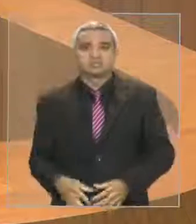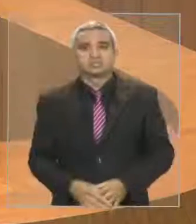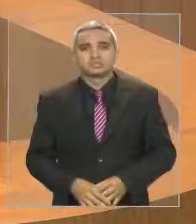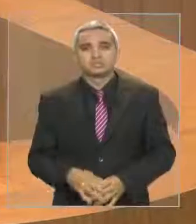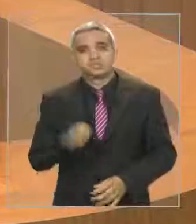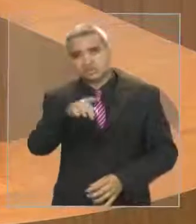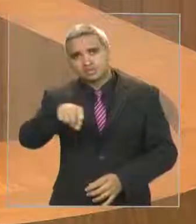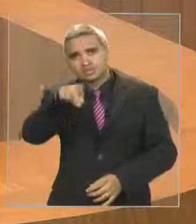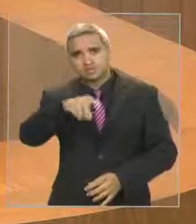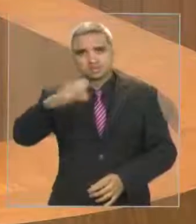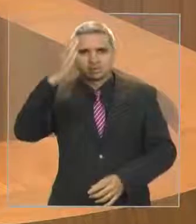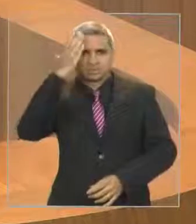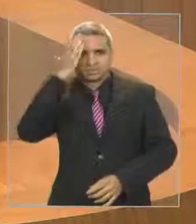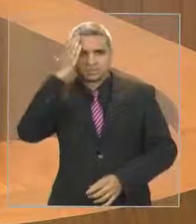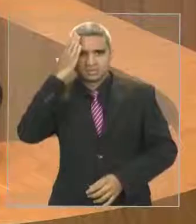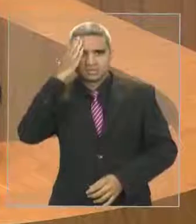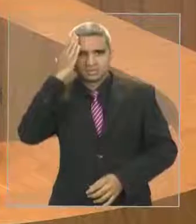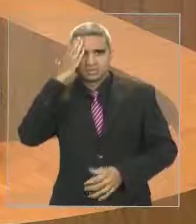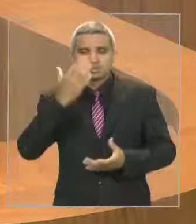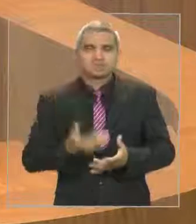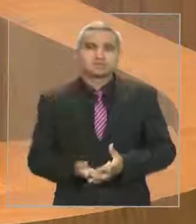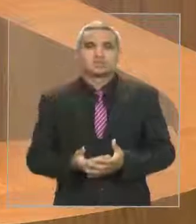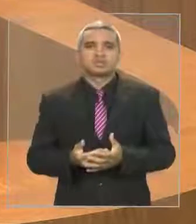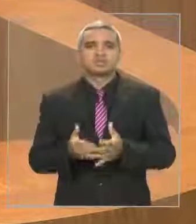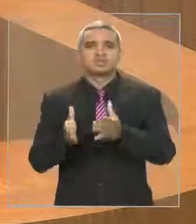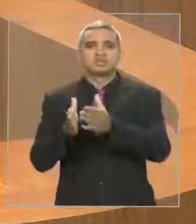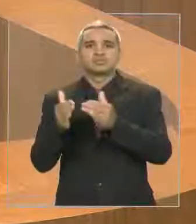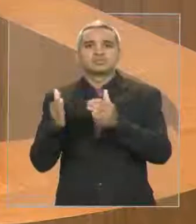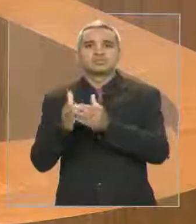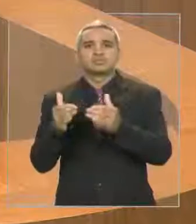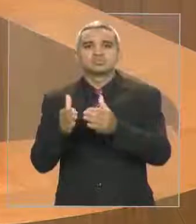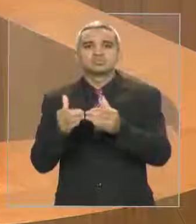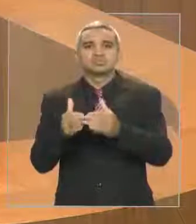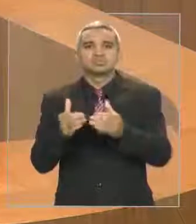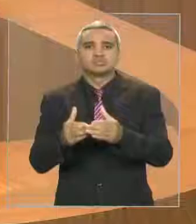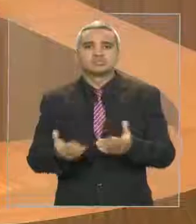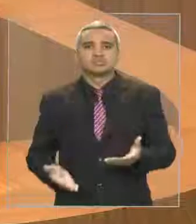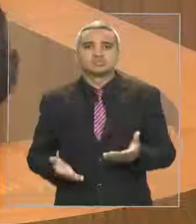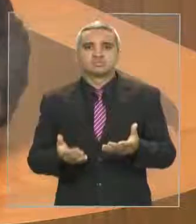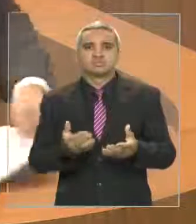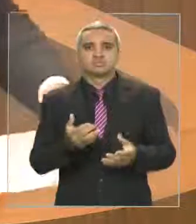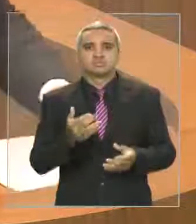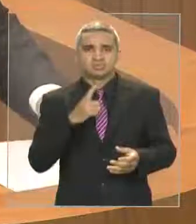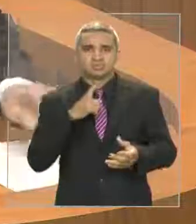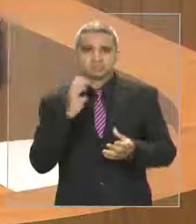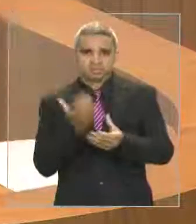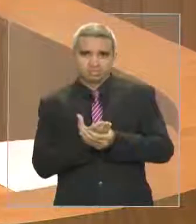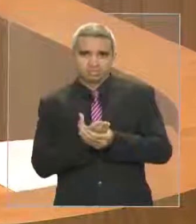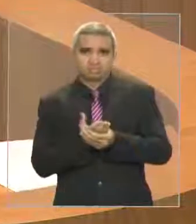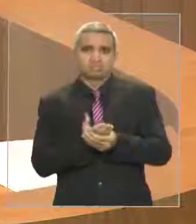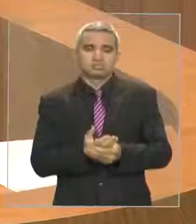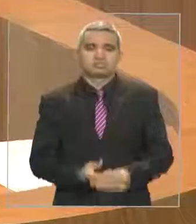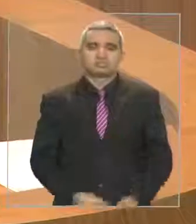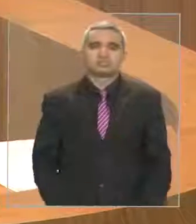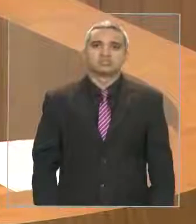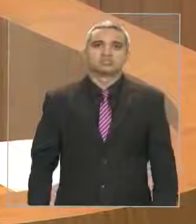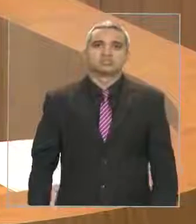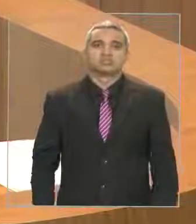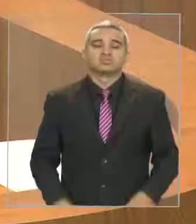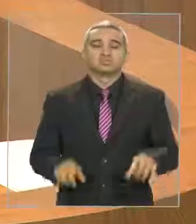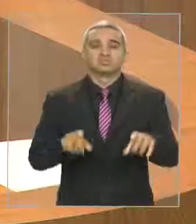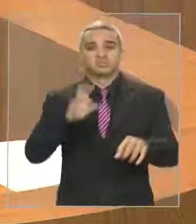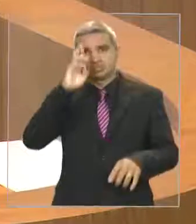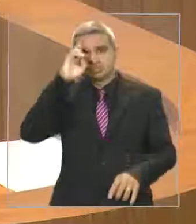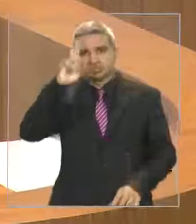tomem conhecimento da solicitação e do pedido que se encontra na vara de redes difusos e coletivos. Para concluir,